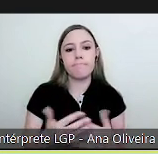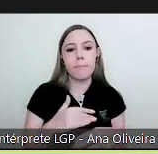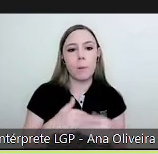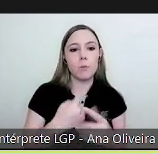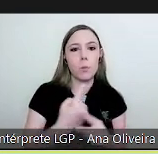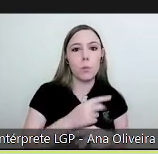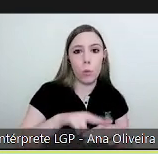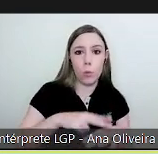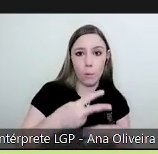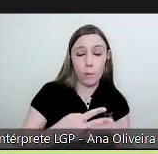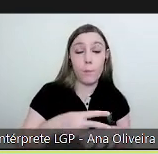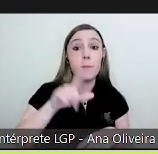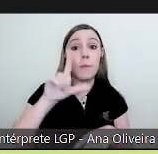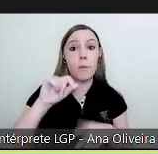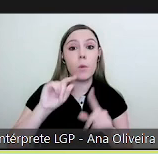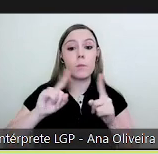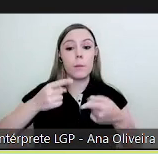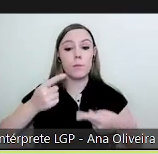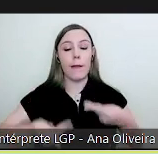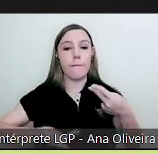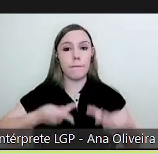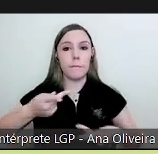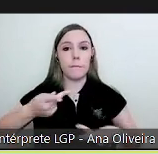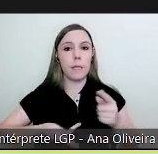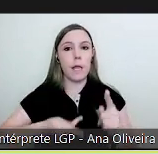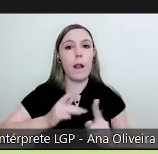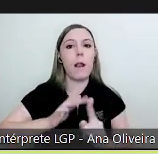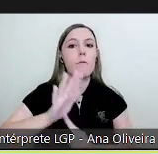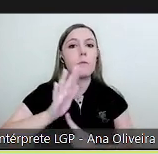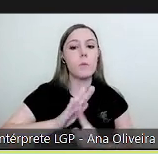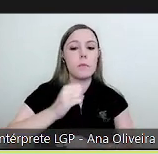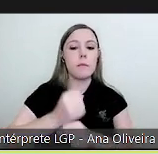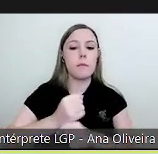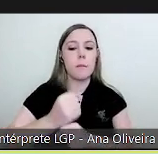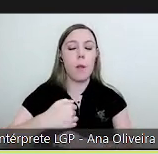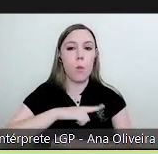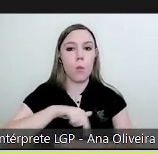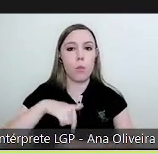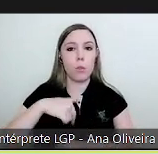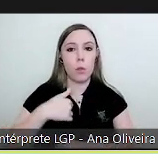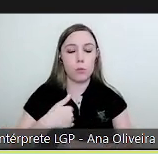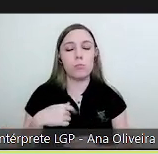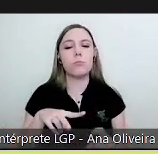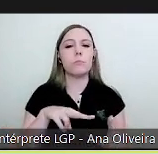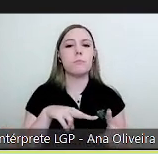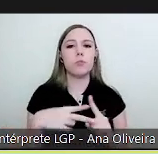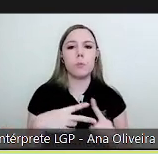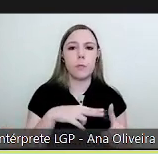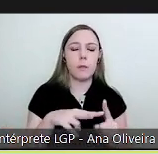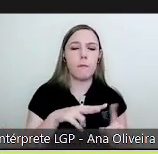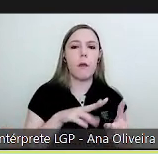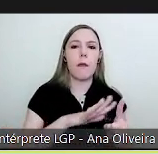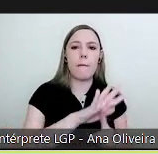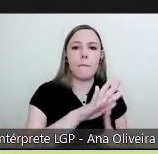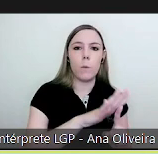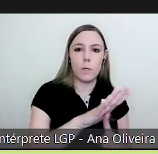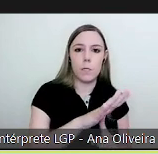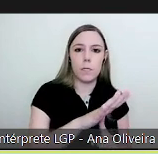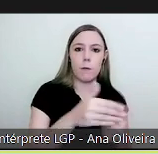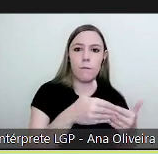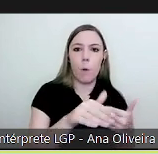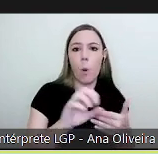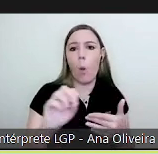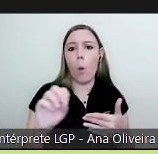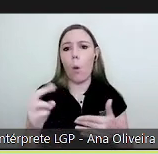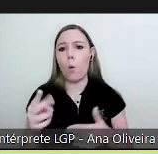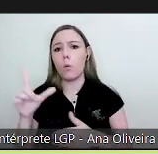passámos a avaliar também os impactos da nossa atividade, seja do ponto de vista impactos externos, seja do ponto de